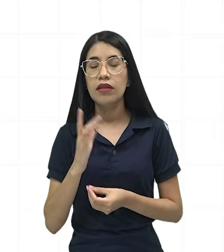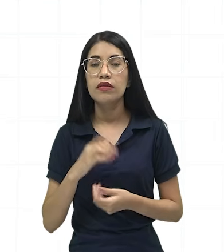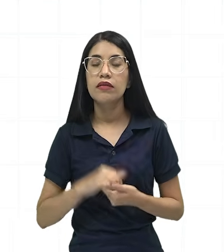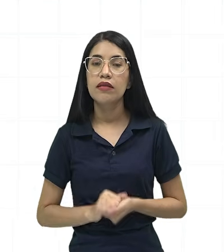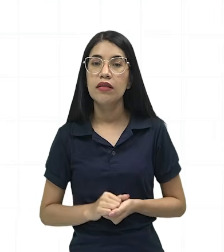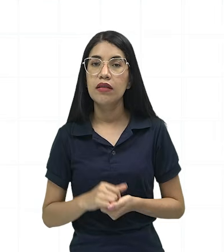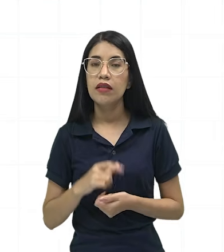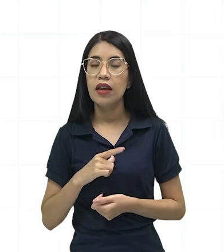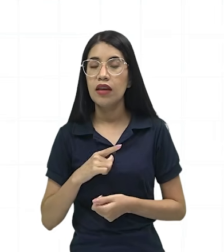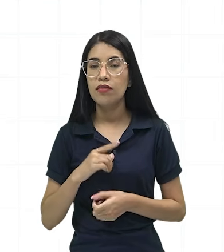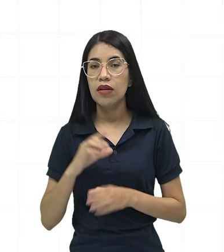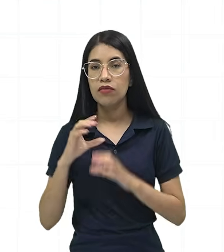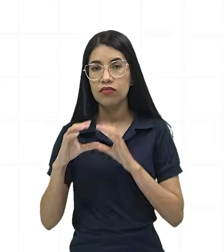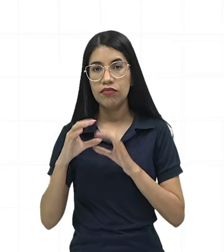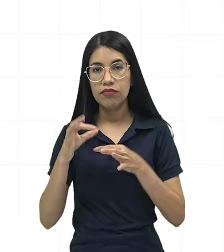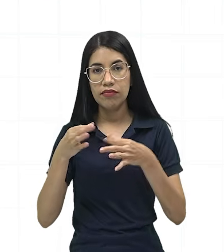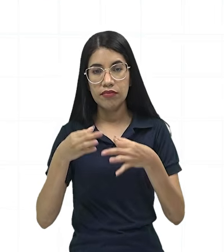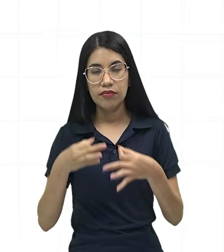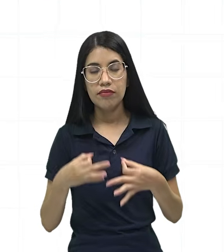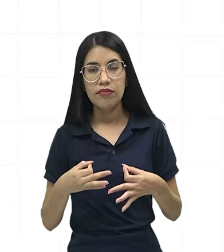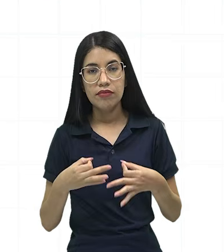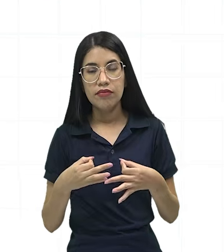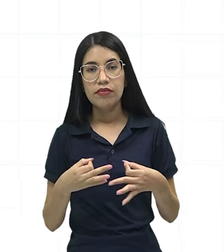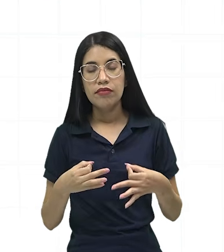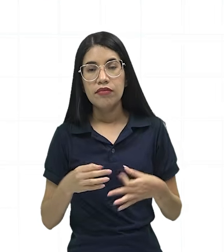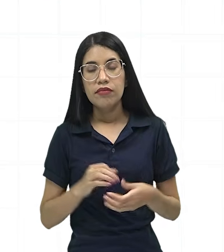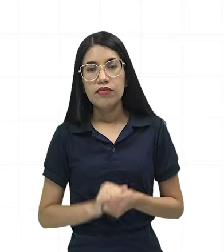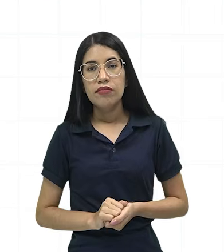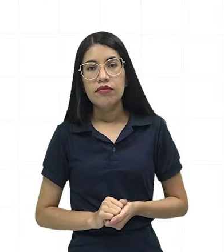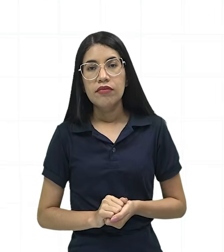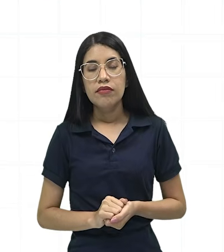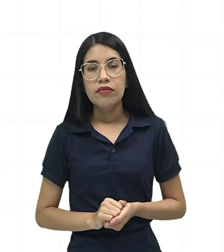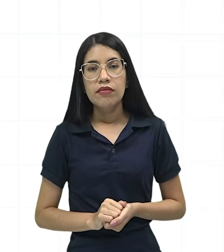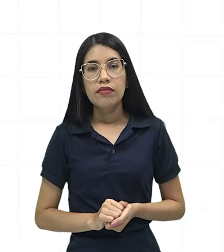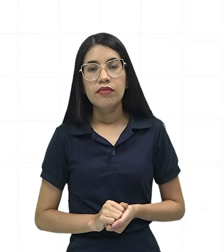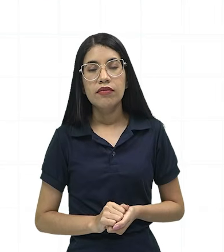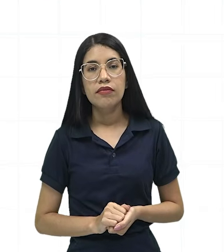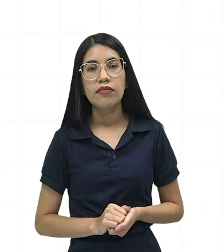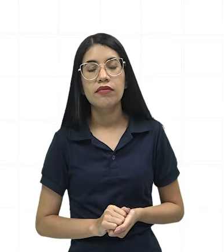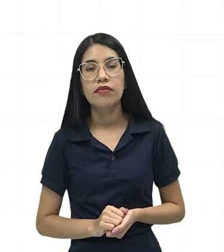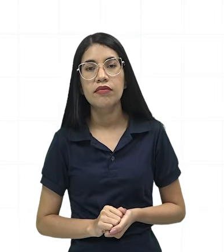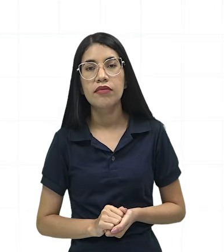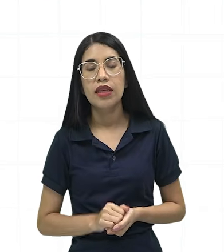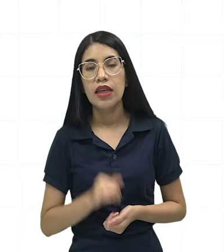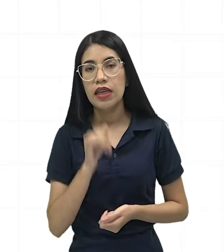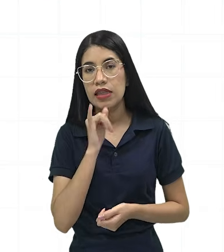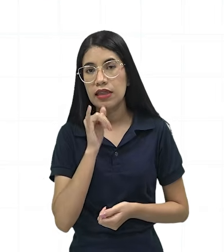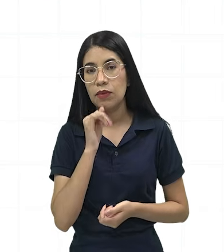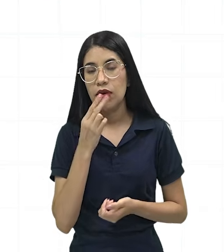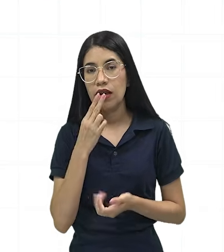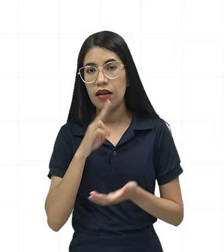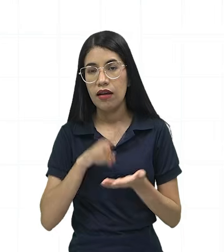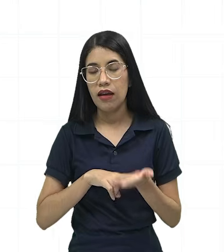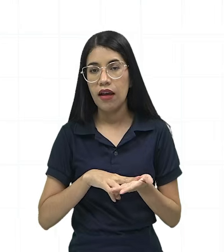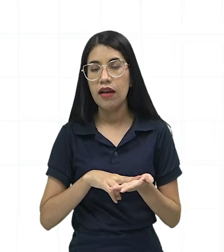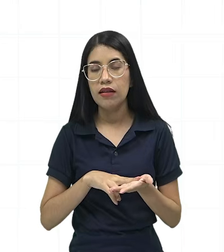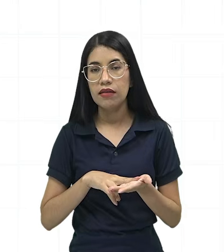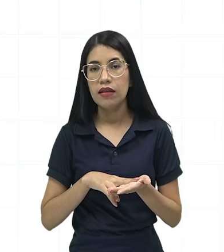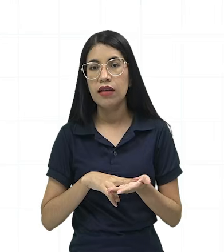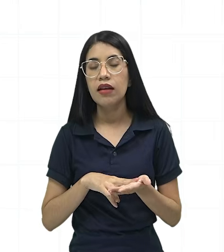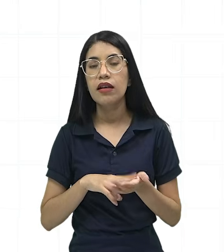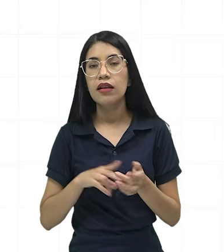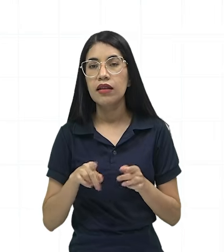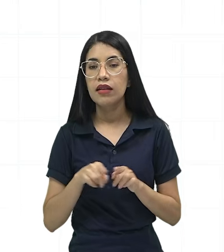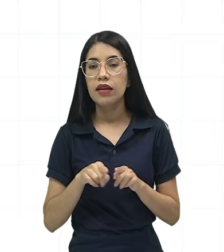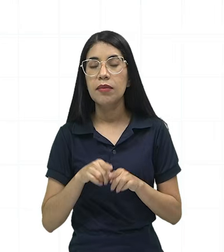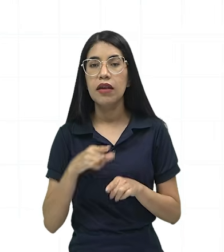comunicação muito bem definida, né? Então, como eu mostrei para vocês, a carta, o bilhete, por exemplo, eles